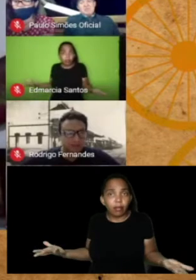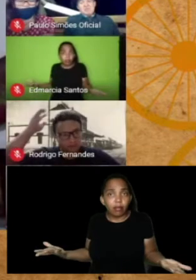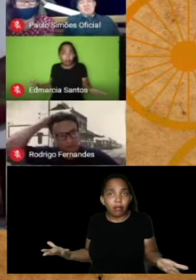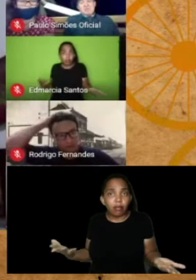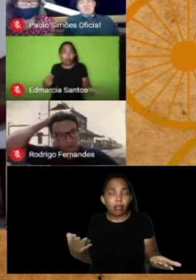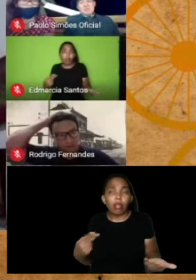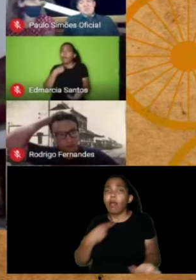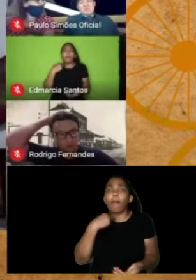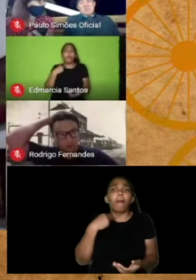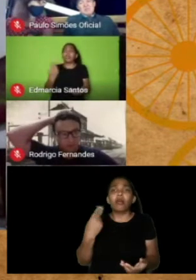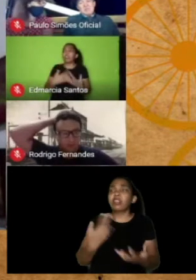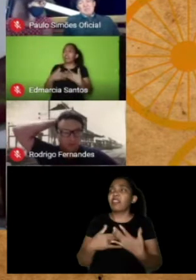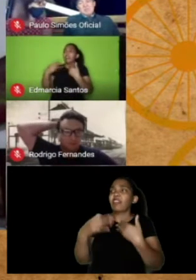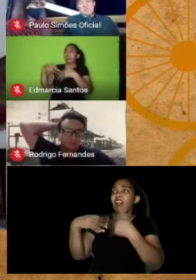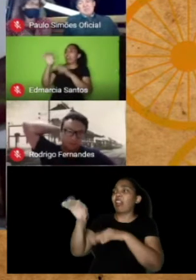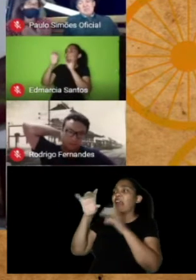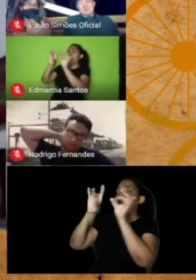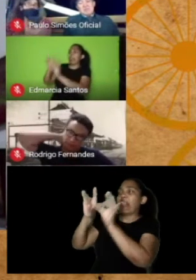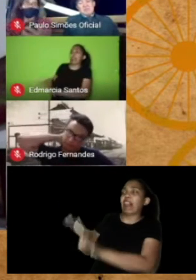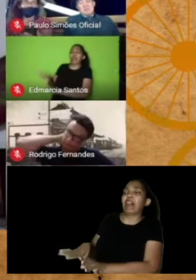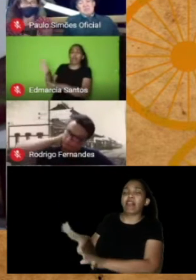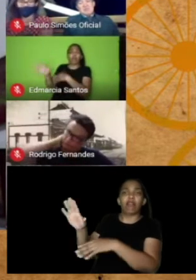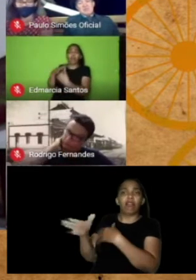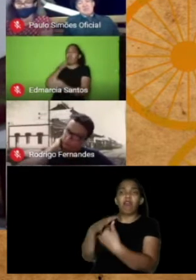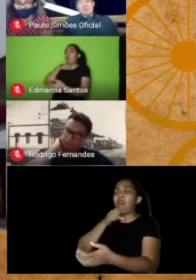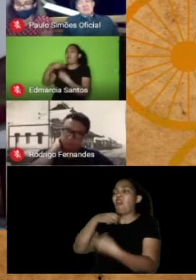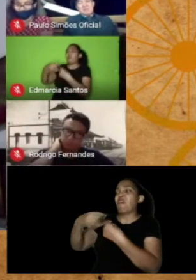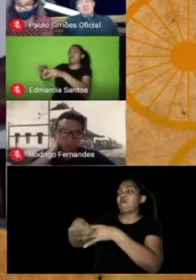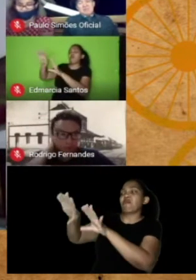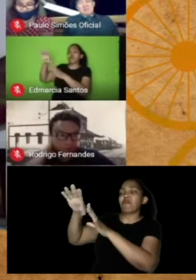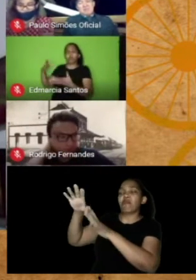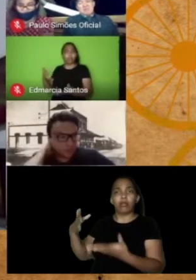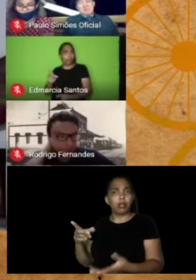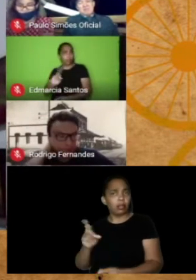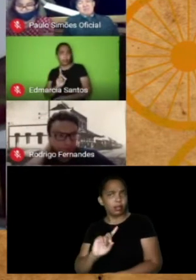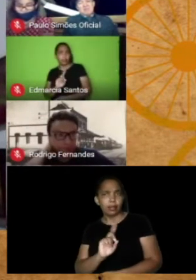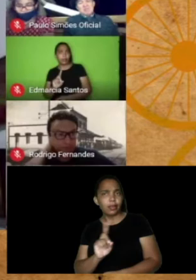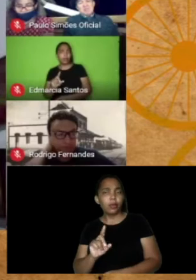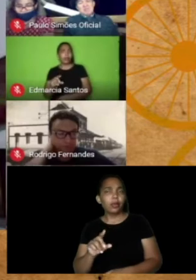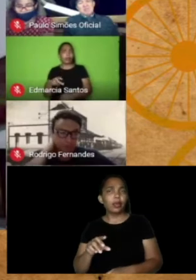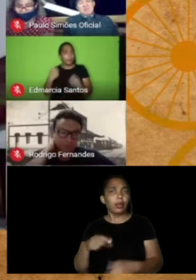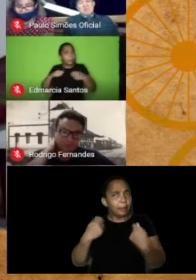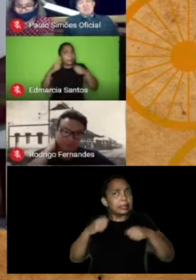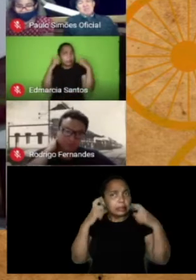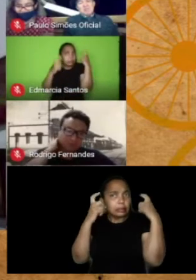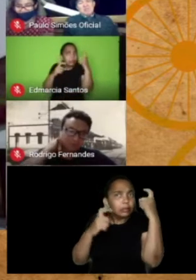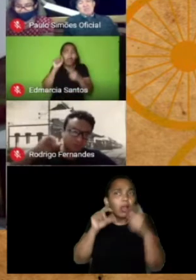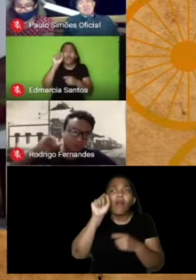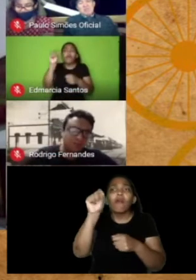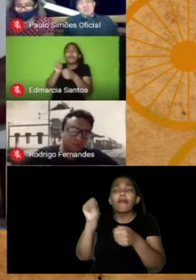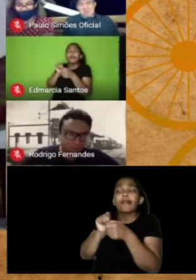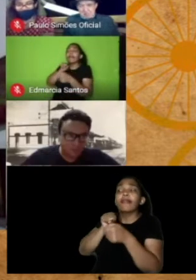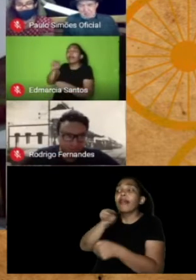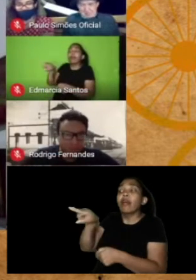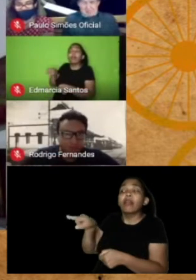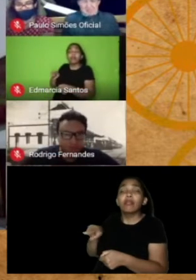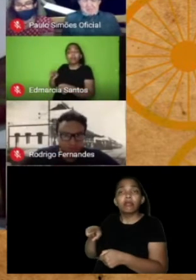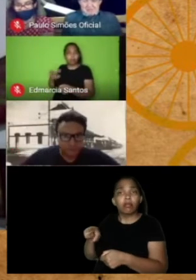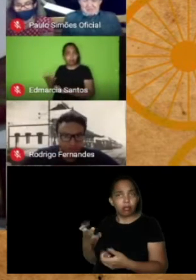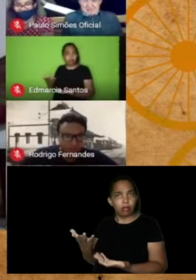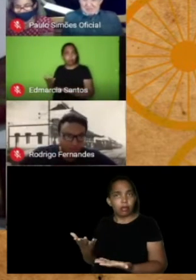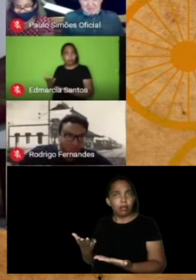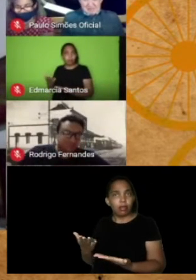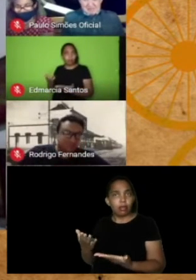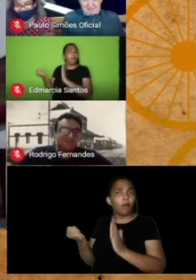um mausoléu, certo? Essa que eu acho que é o que fazer com esses bens para que ele tenha o acesso à comunidade